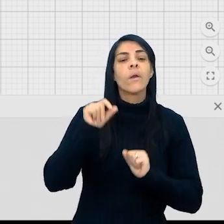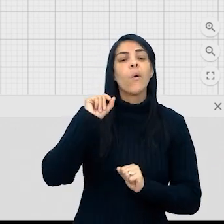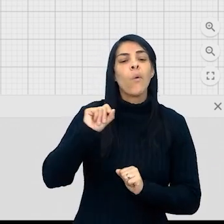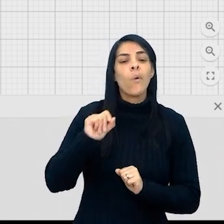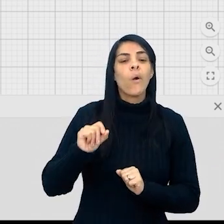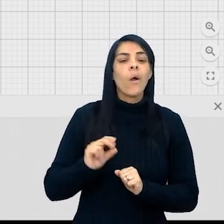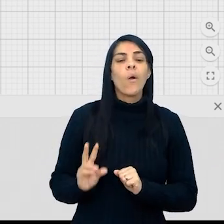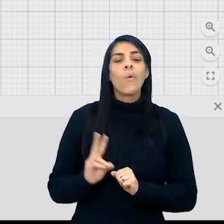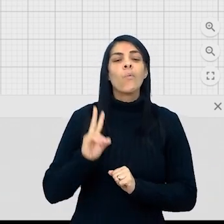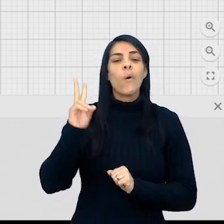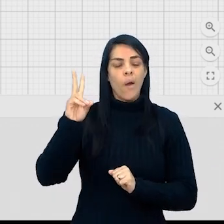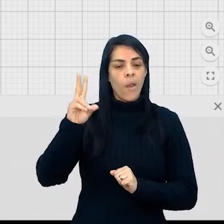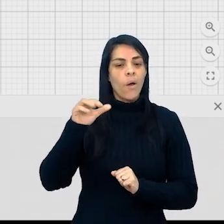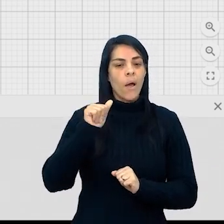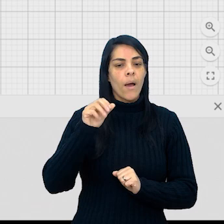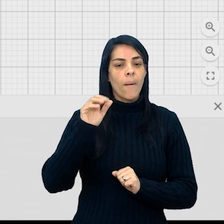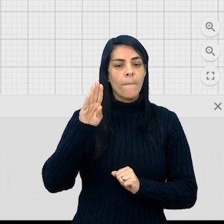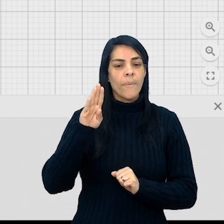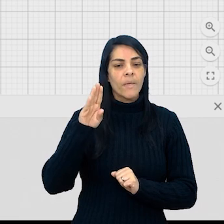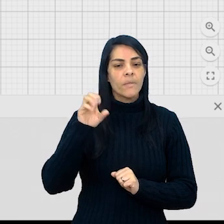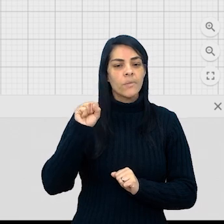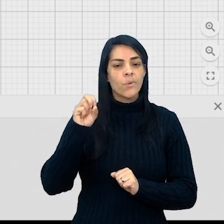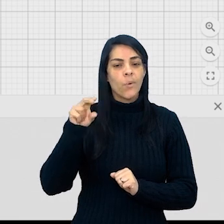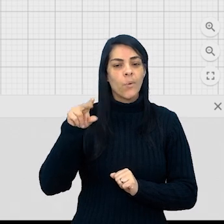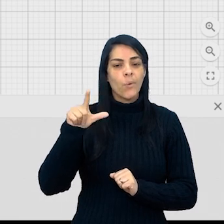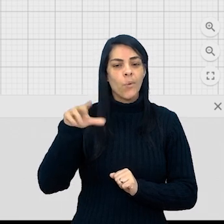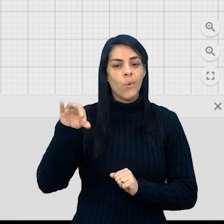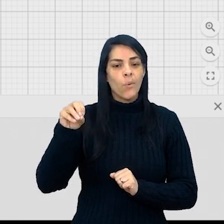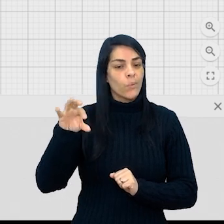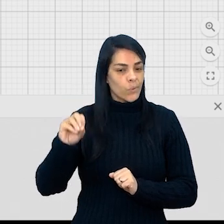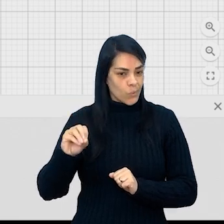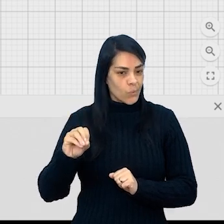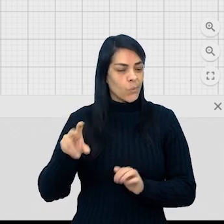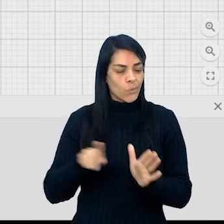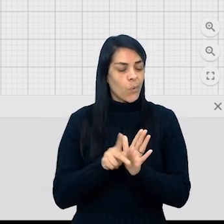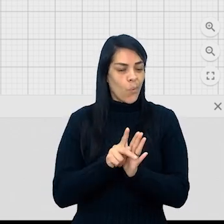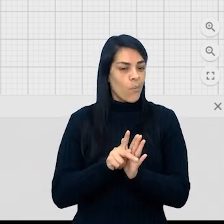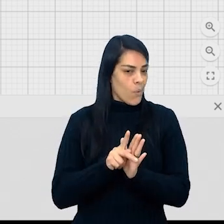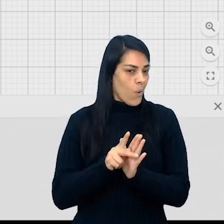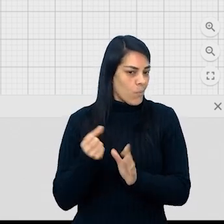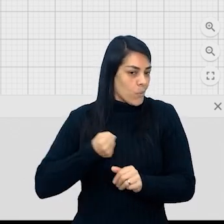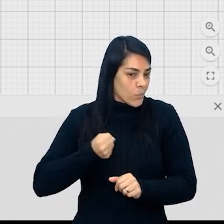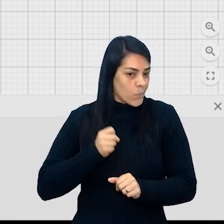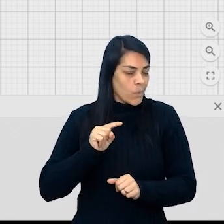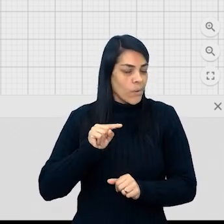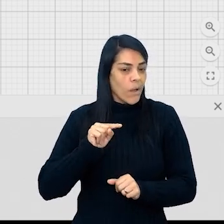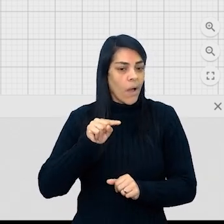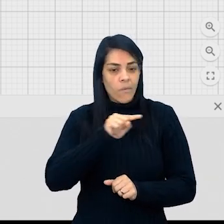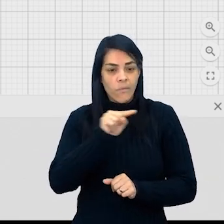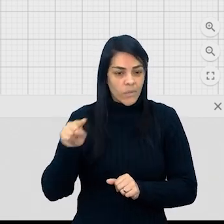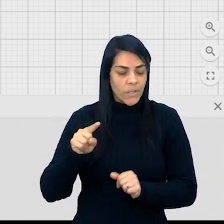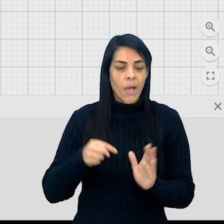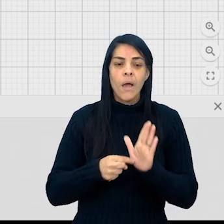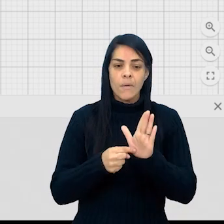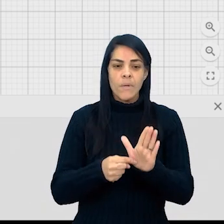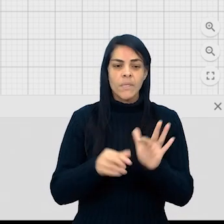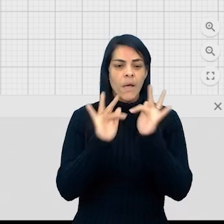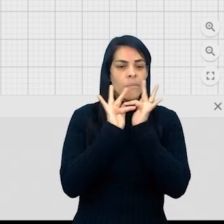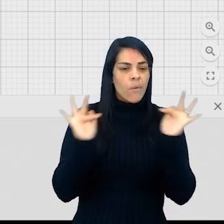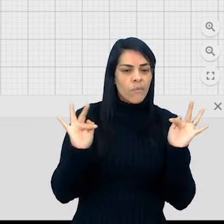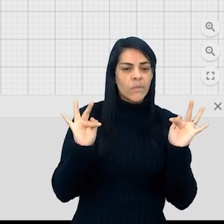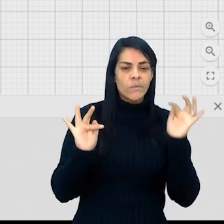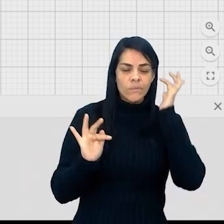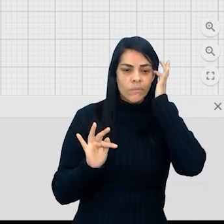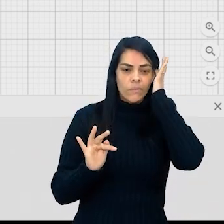valor absoluto de um número. E aí você apresenta uma outra função, né? Que é